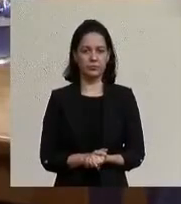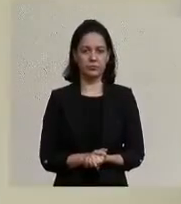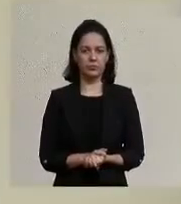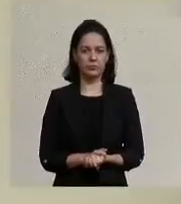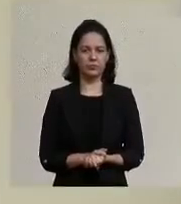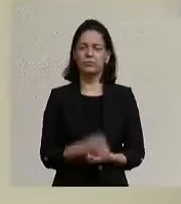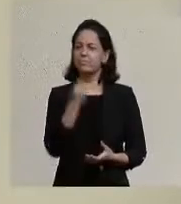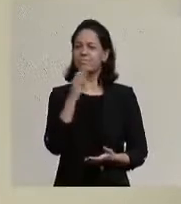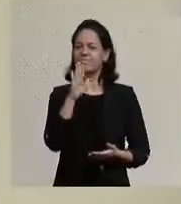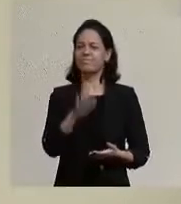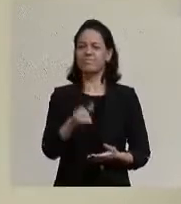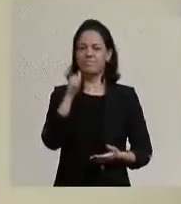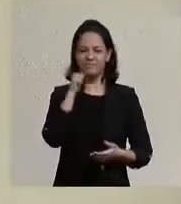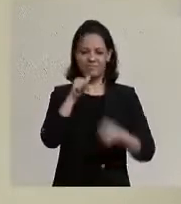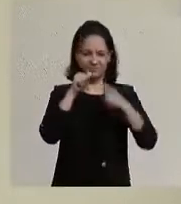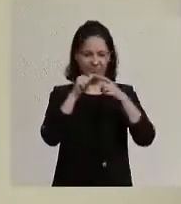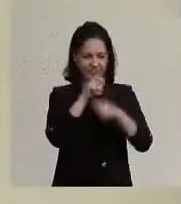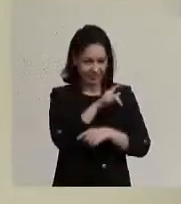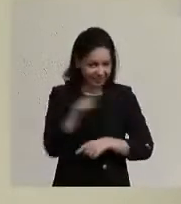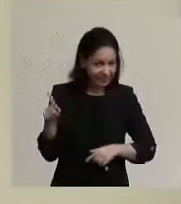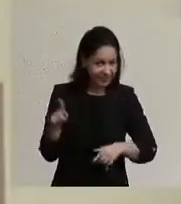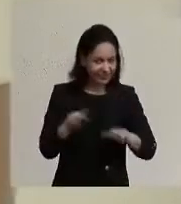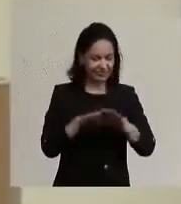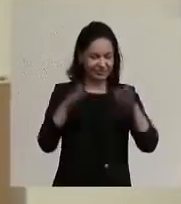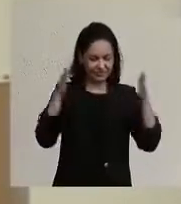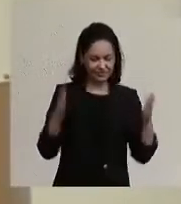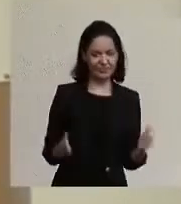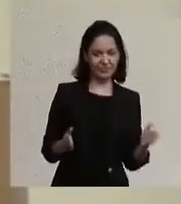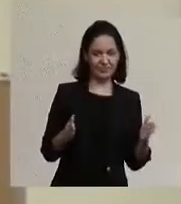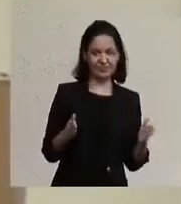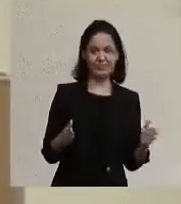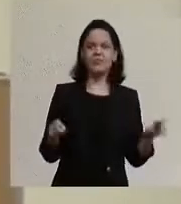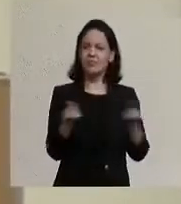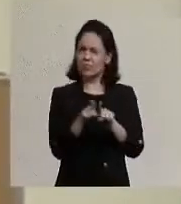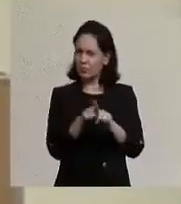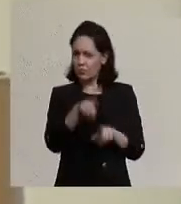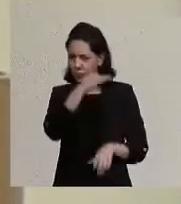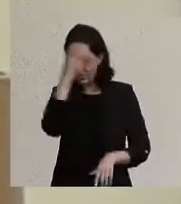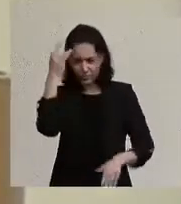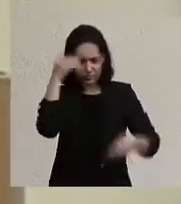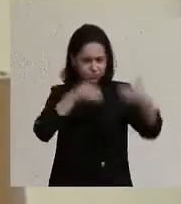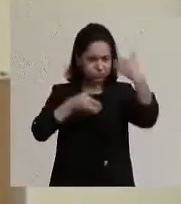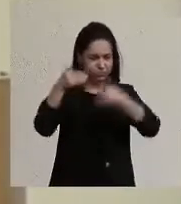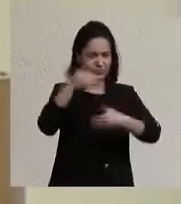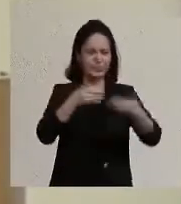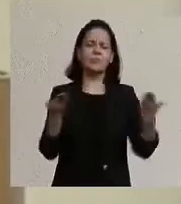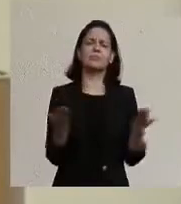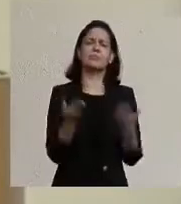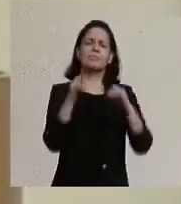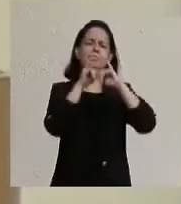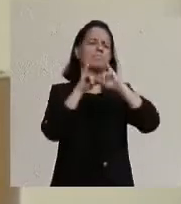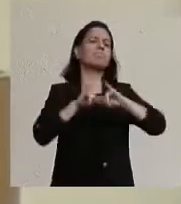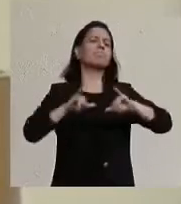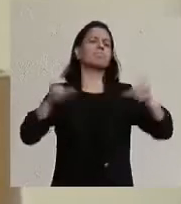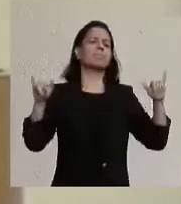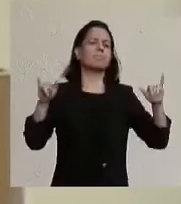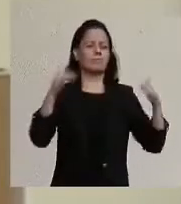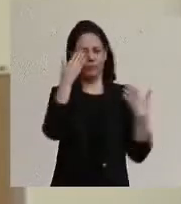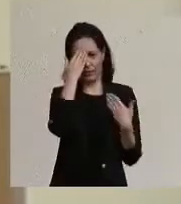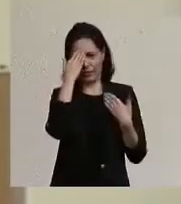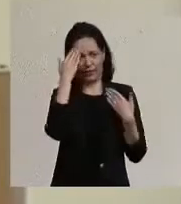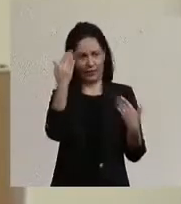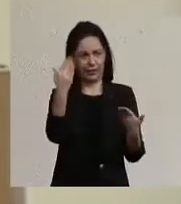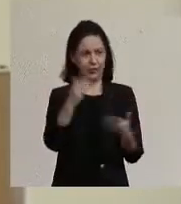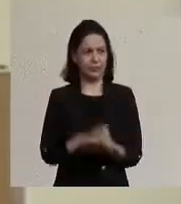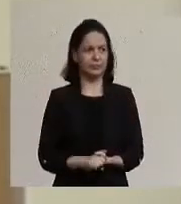Boa tarde Presidente Boa tarde a mesa nobres padres público presente a minha fala hoje de